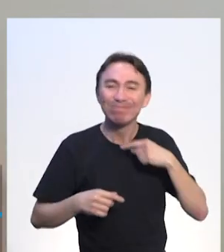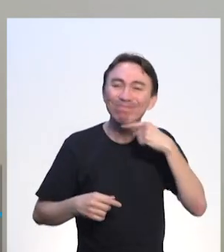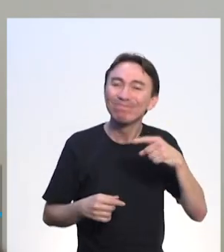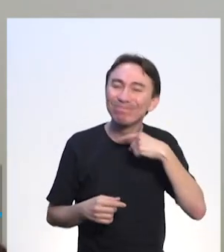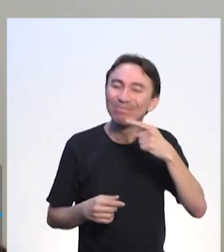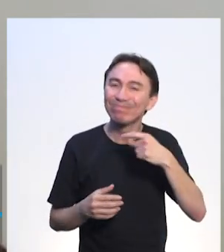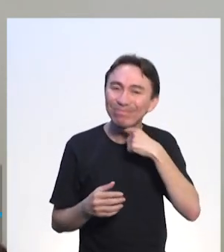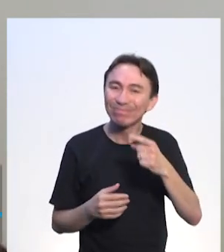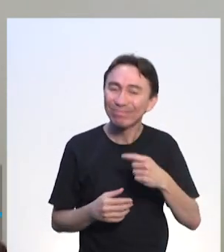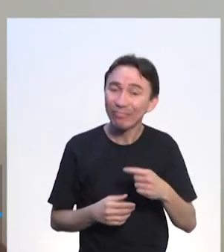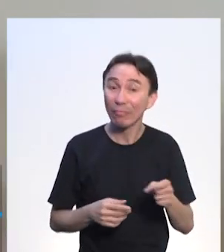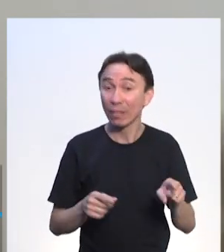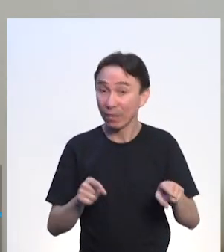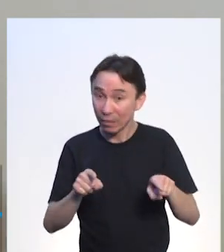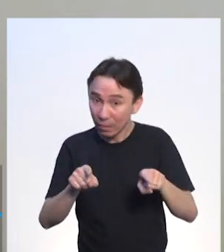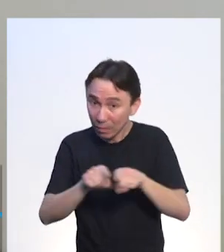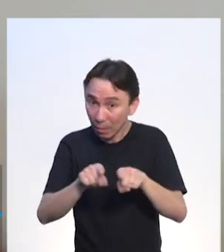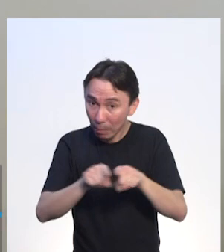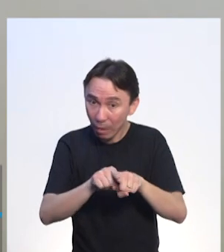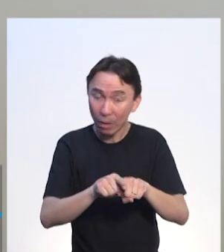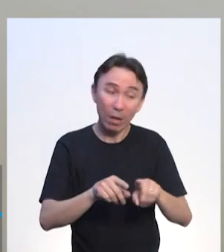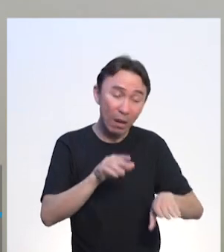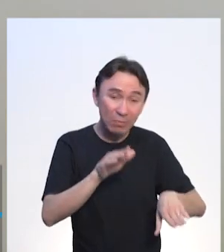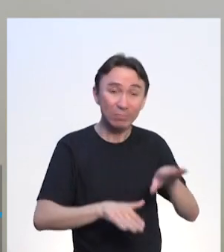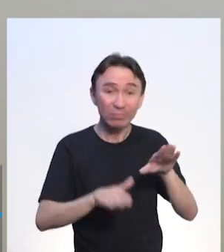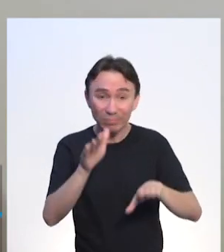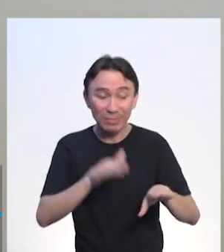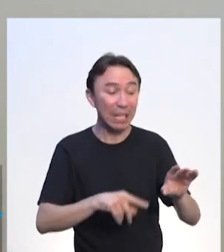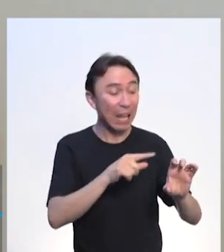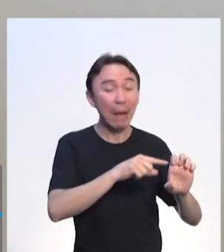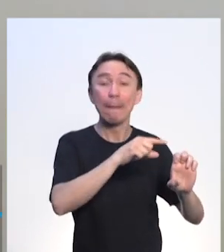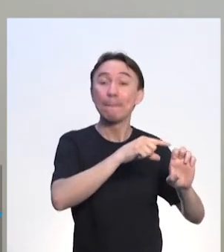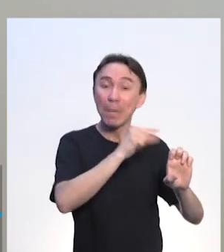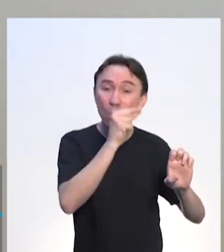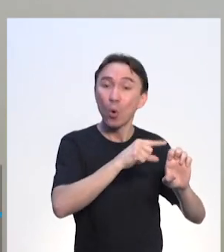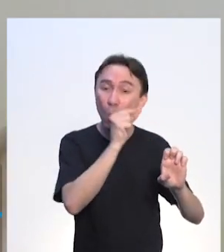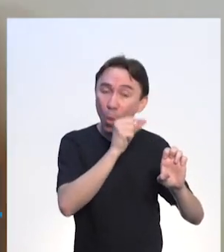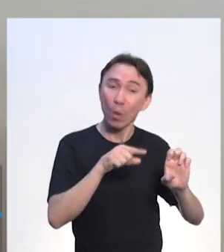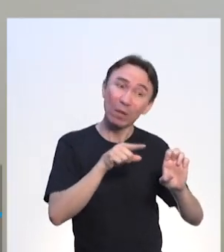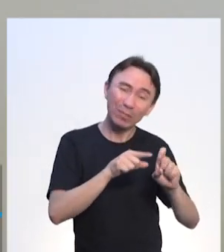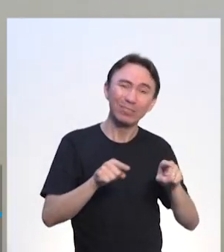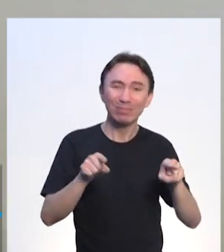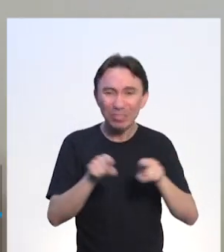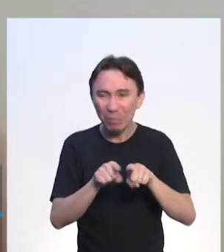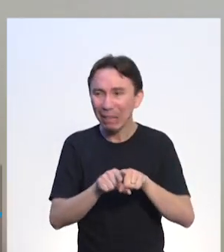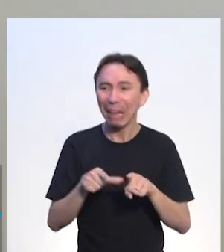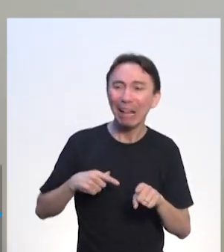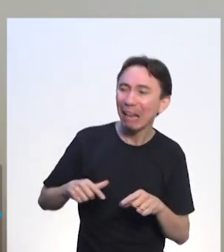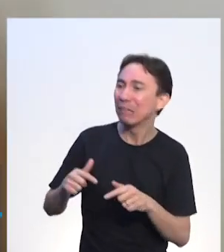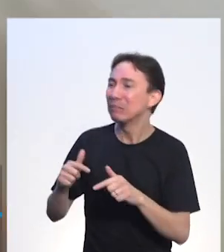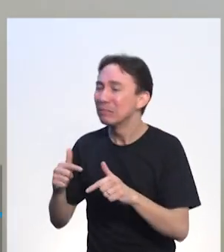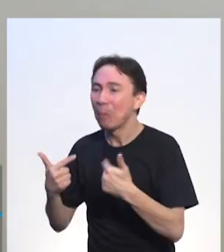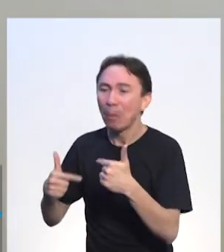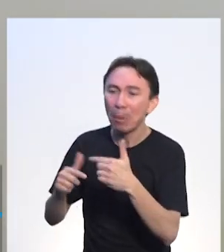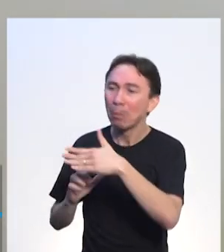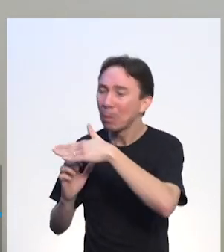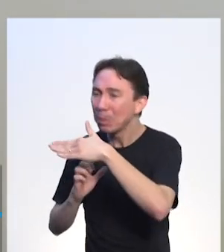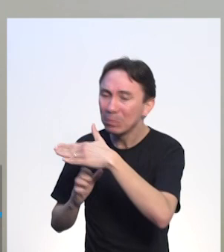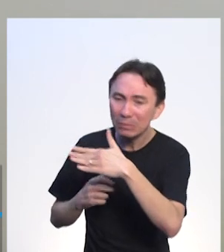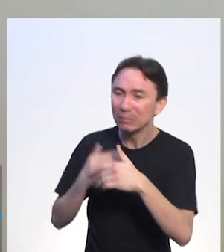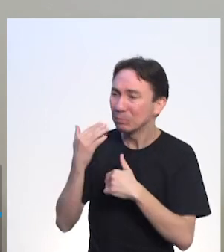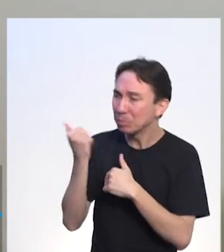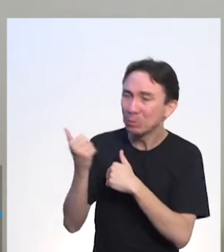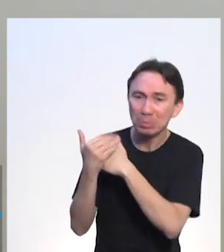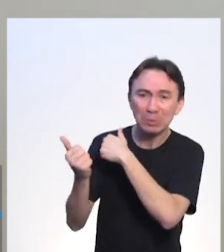empreendedor também está no circuito, muitas vezes está no circuito daqueles que não conseguiram um emprego formal que dê para sustentar a sua